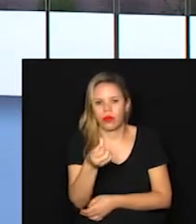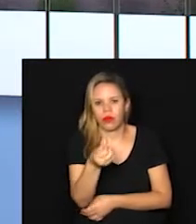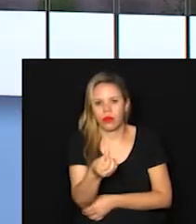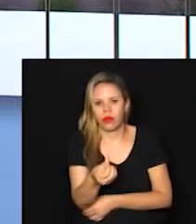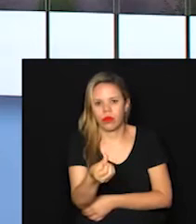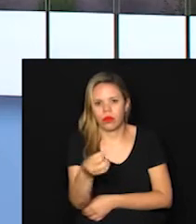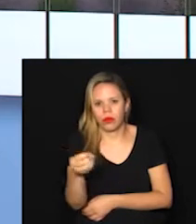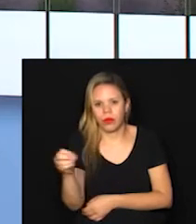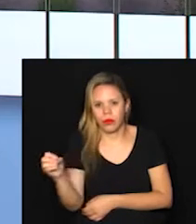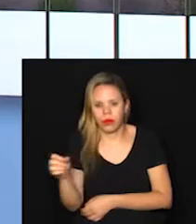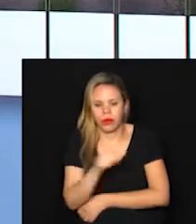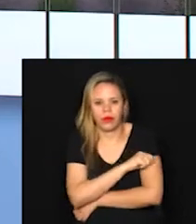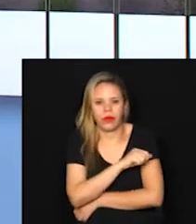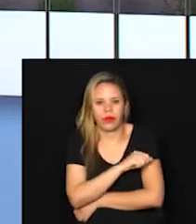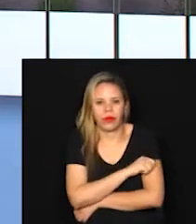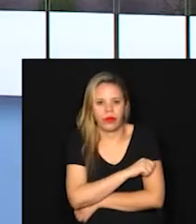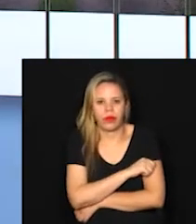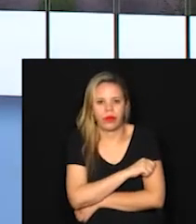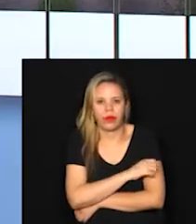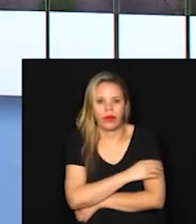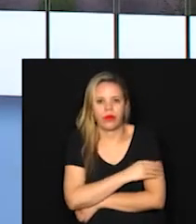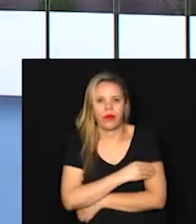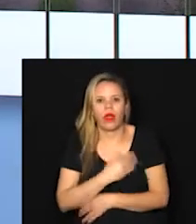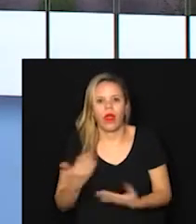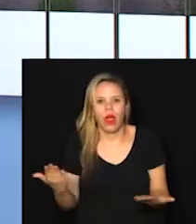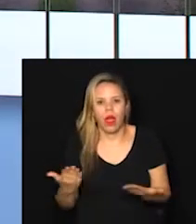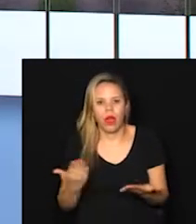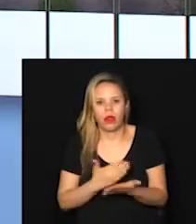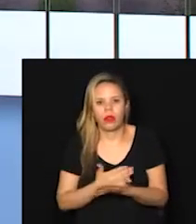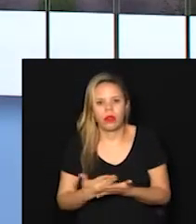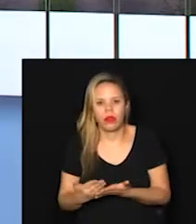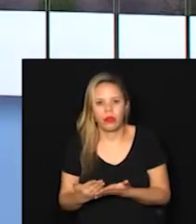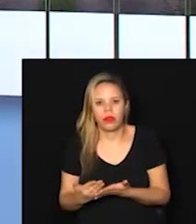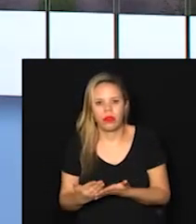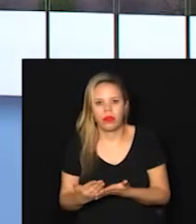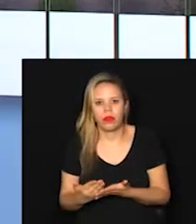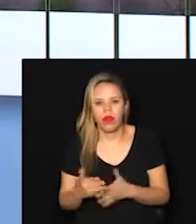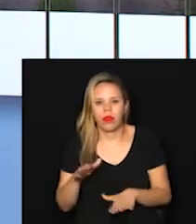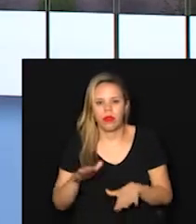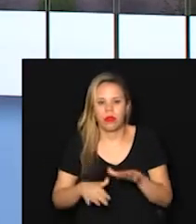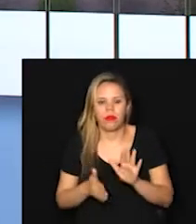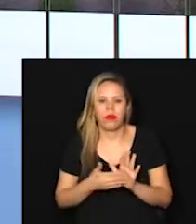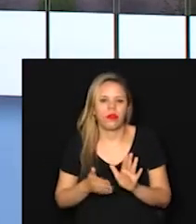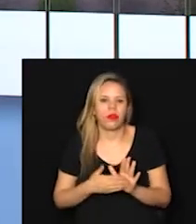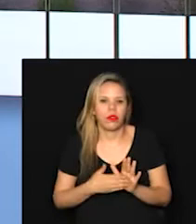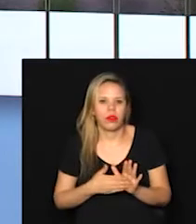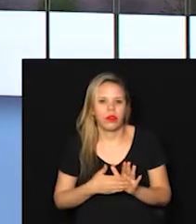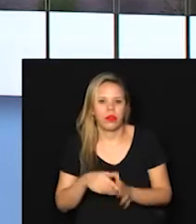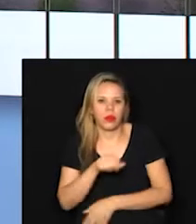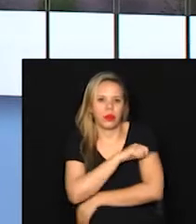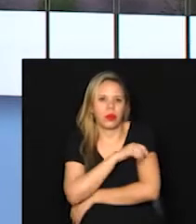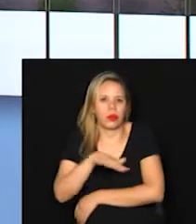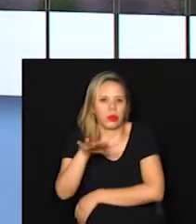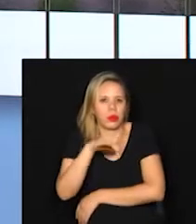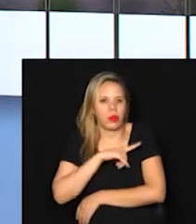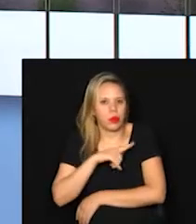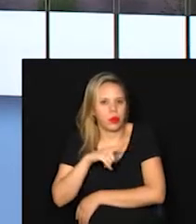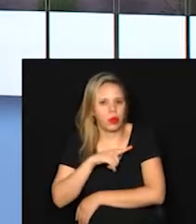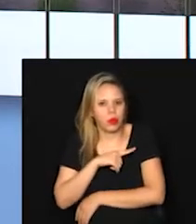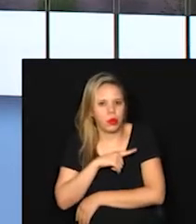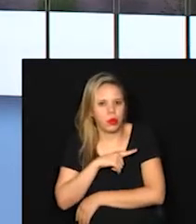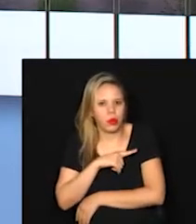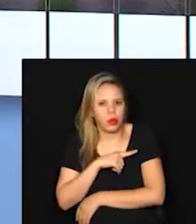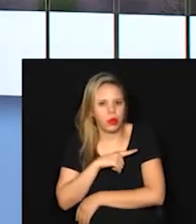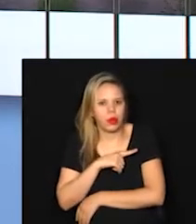18.600 alunos e agora, nesse início, eles propuseram aí, esses alunos vão ter aí o que eles chamam